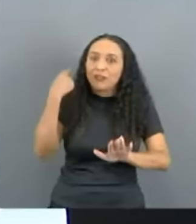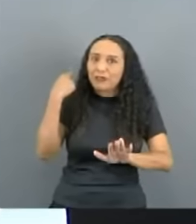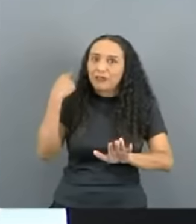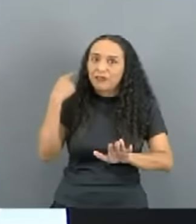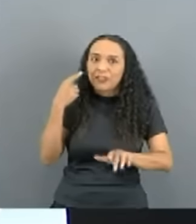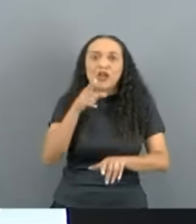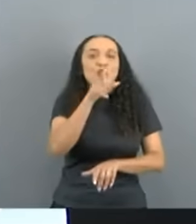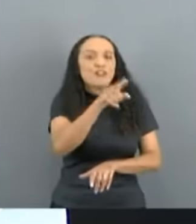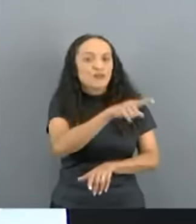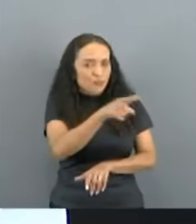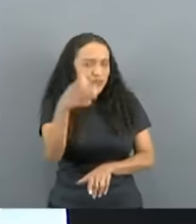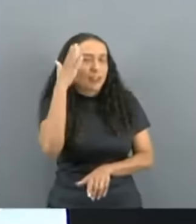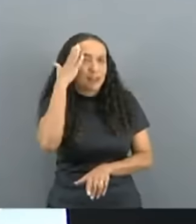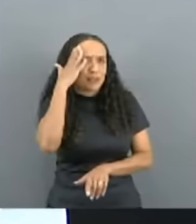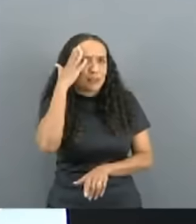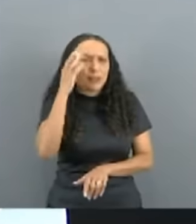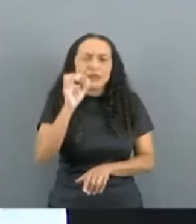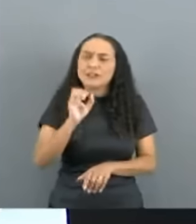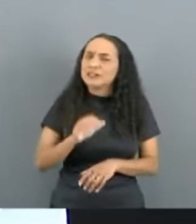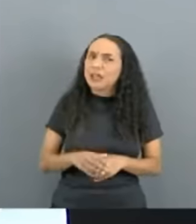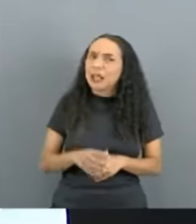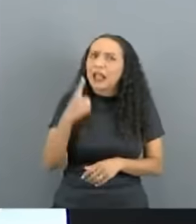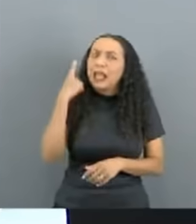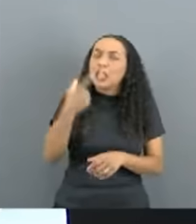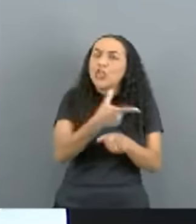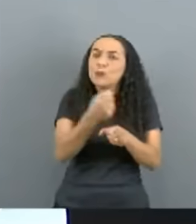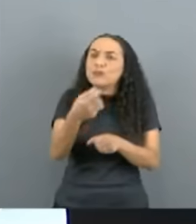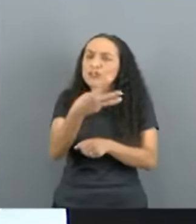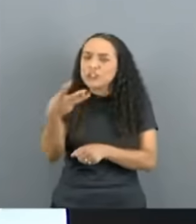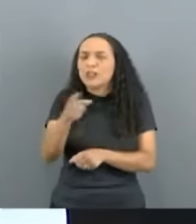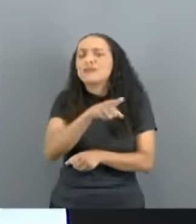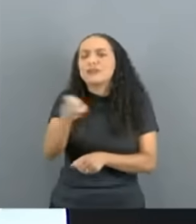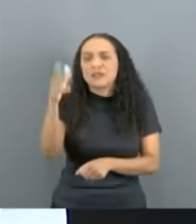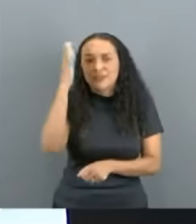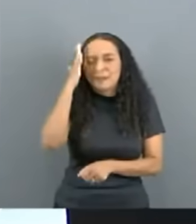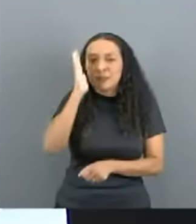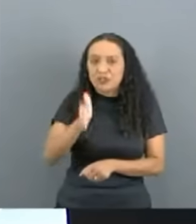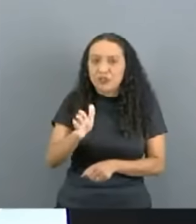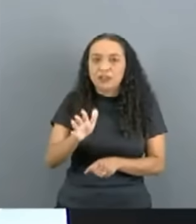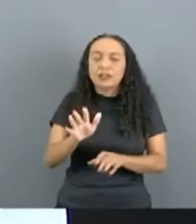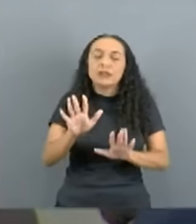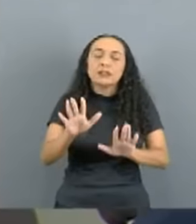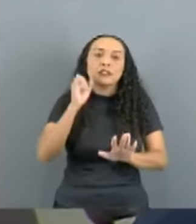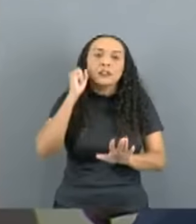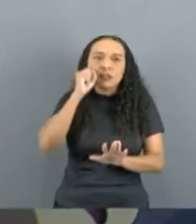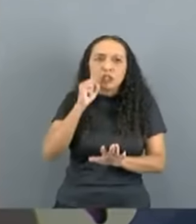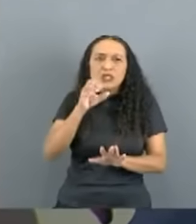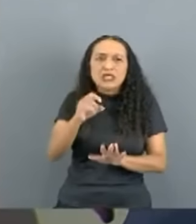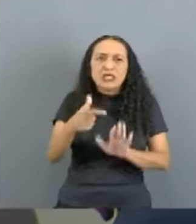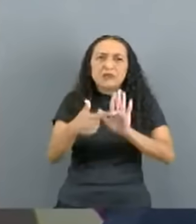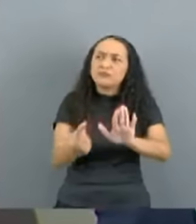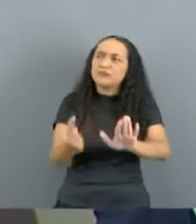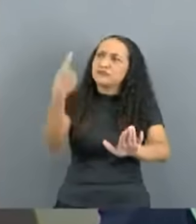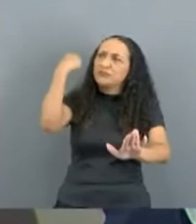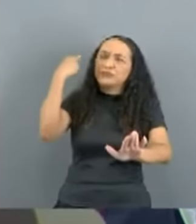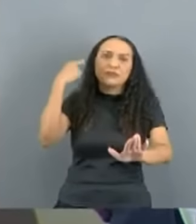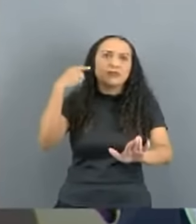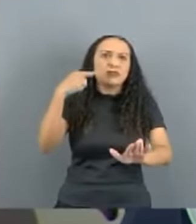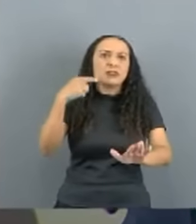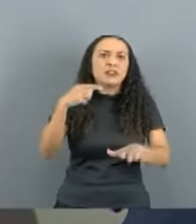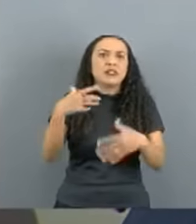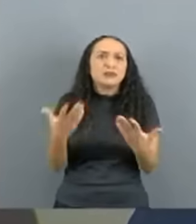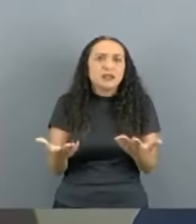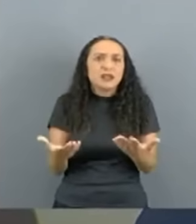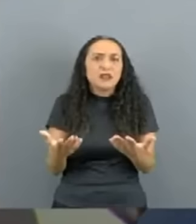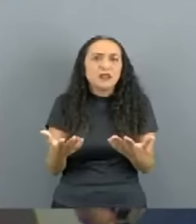os senhores sabiam. Se revelou lá atrás... Desde 2023, os senhores sabiam. Senador, me permita. Se revelou lá atrás, revelou ali em 2020, como